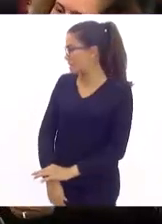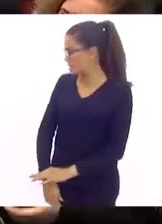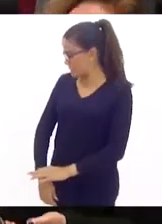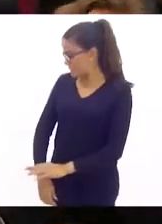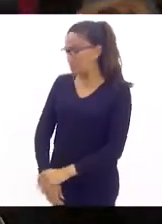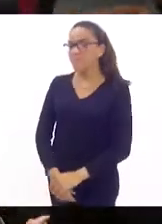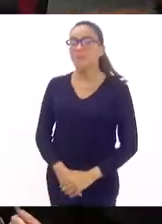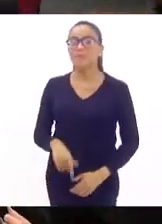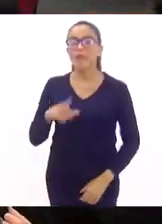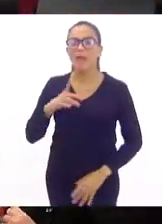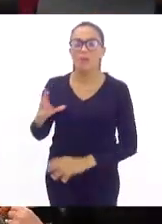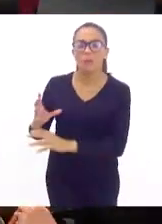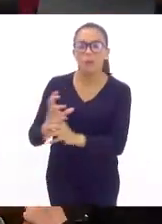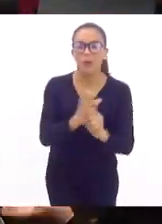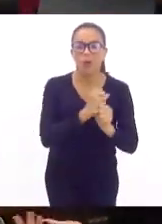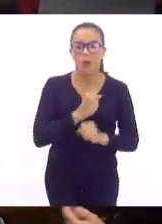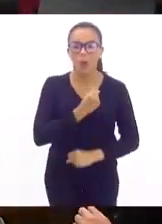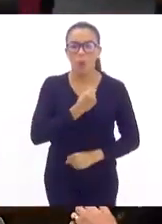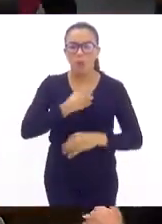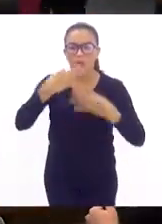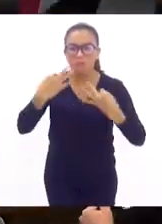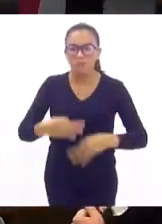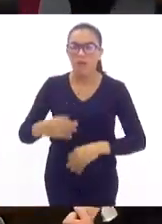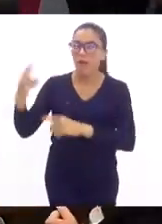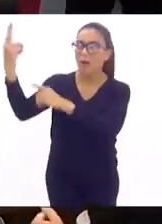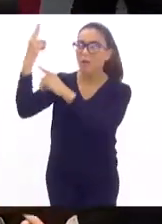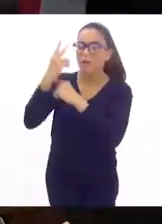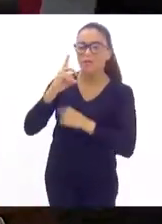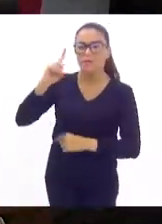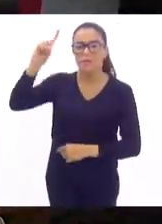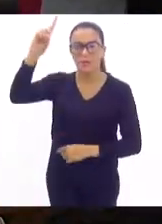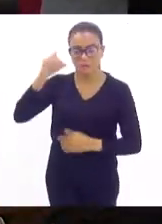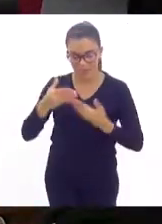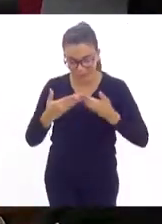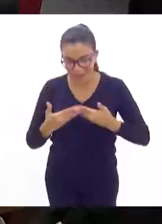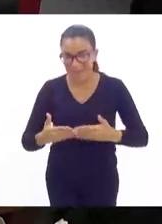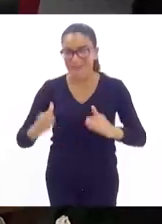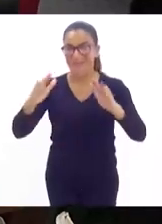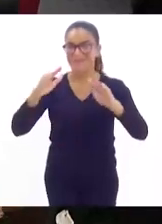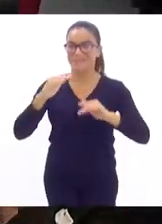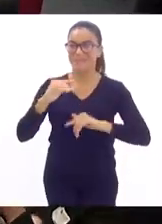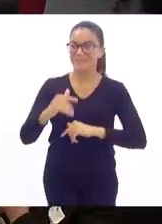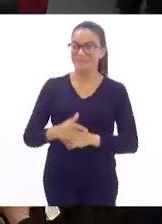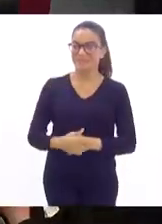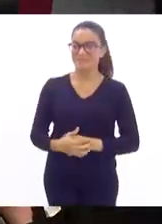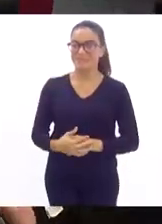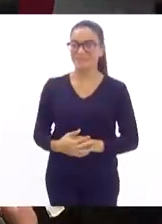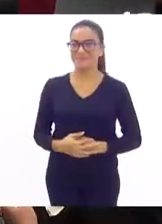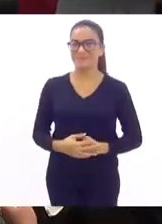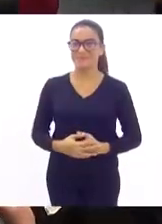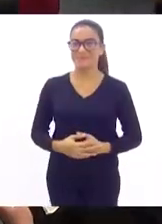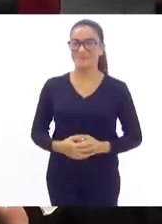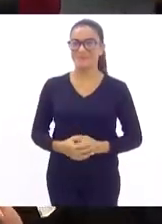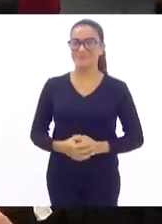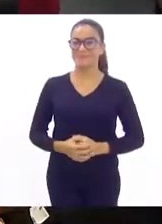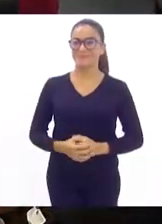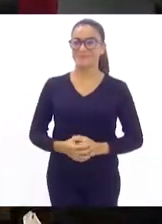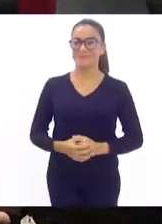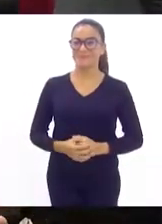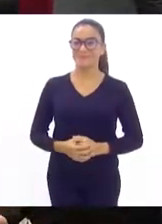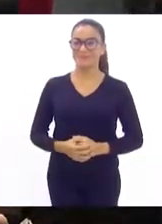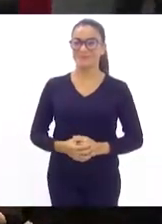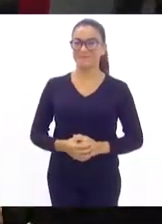Havendo o número legal e sob a proteção de Deus, iniciamos os nossos trabalhos. Está aberta a